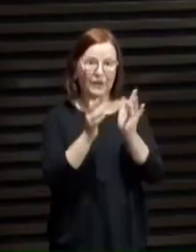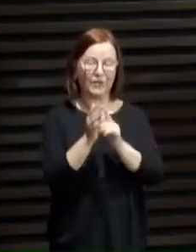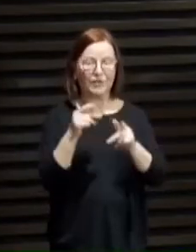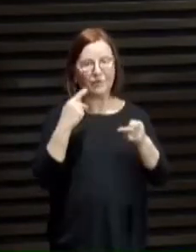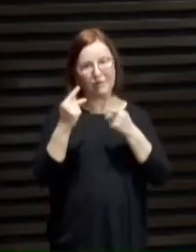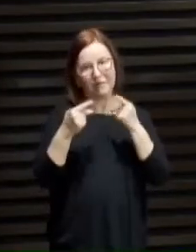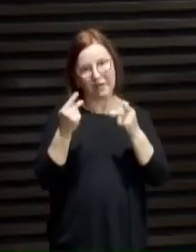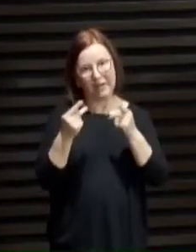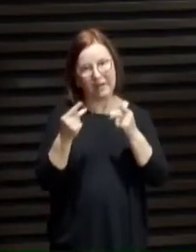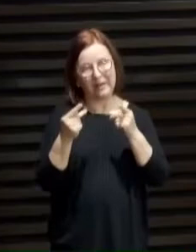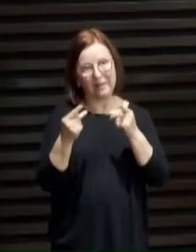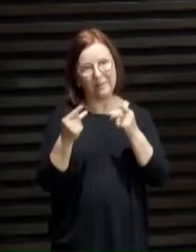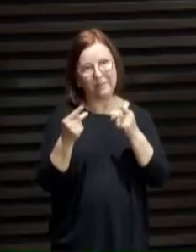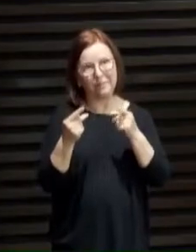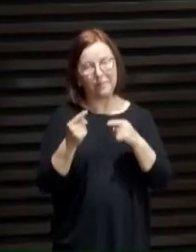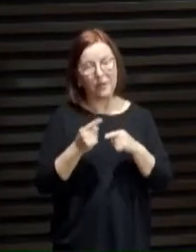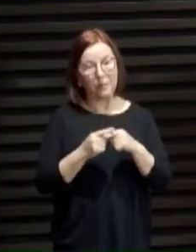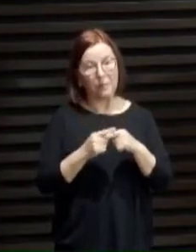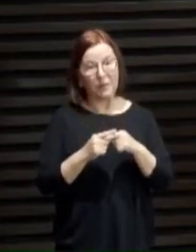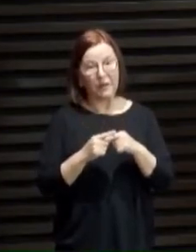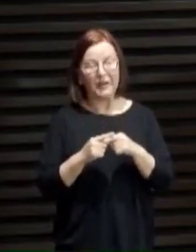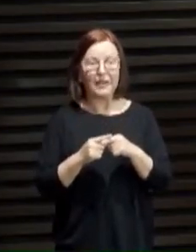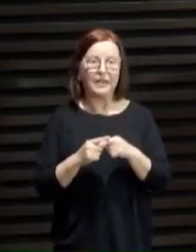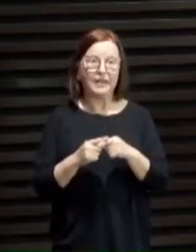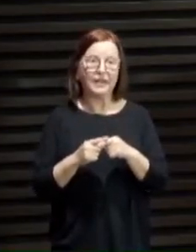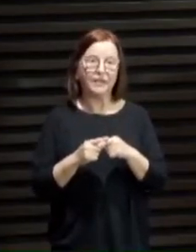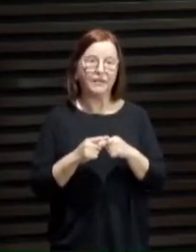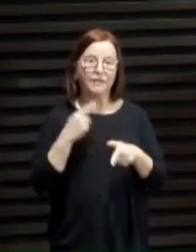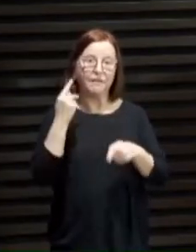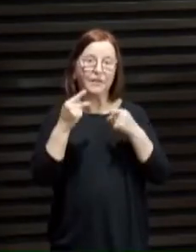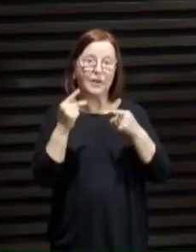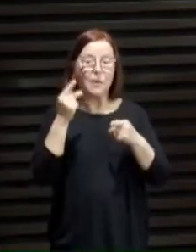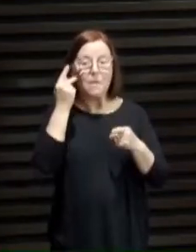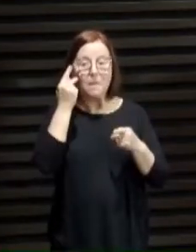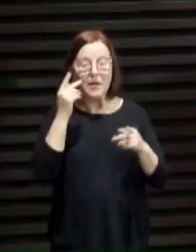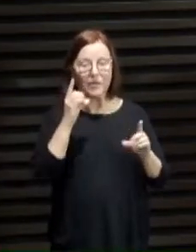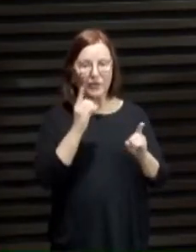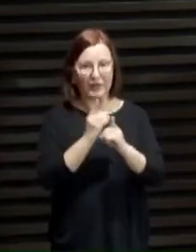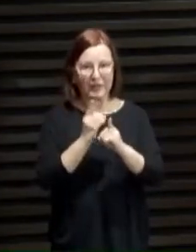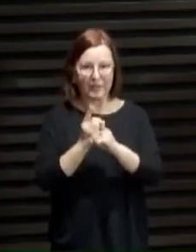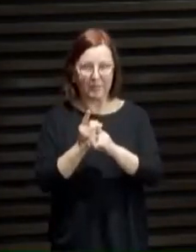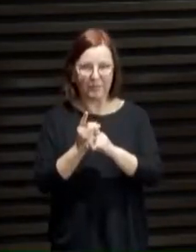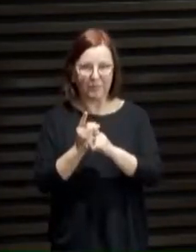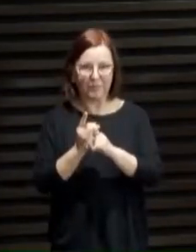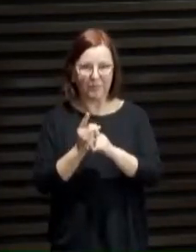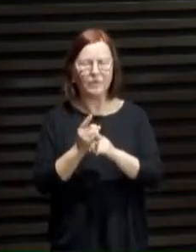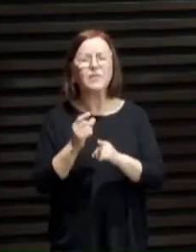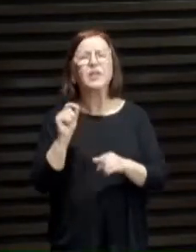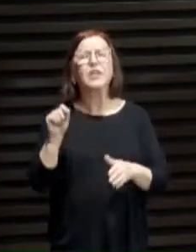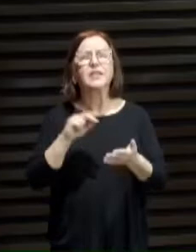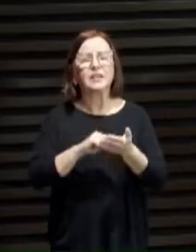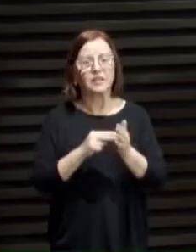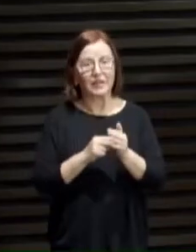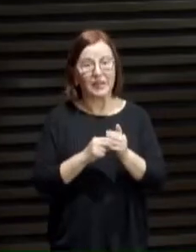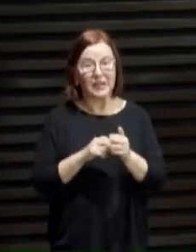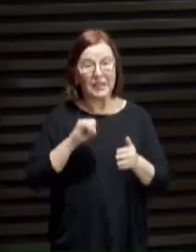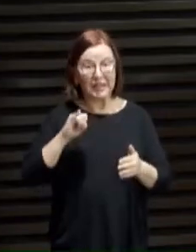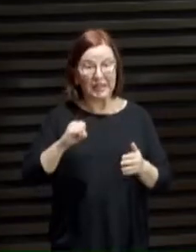seus discípulos. O que significa que se as multidões que seguem a Jesus,